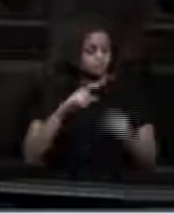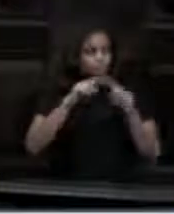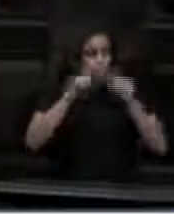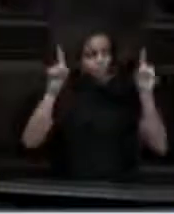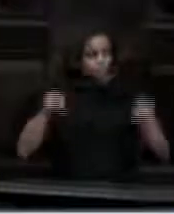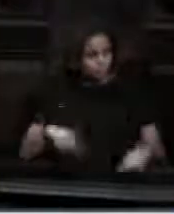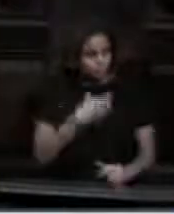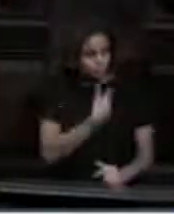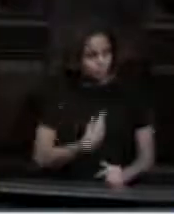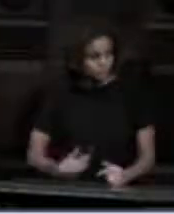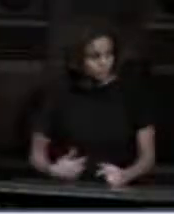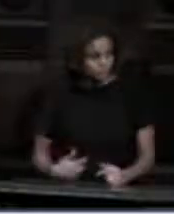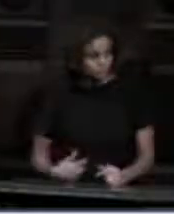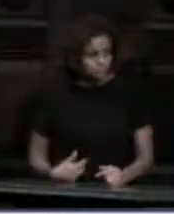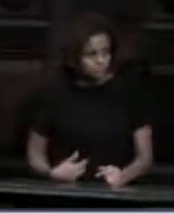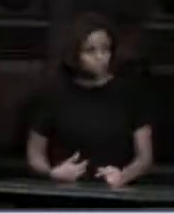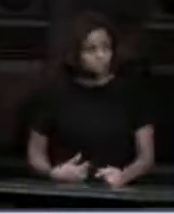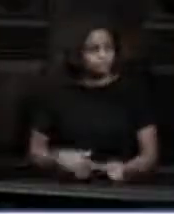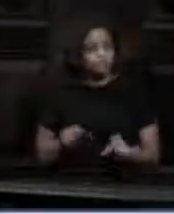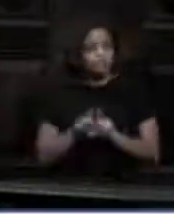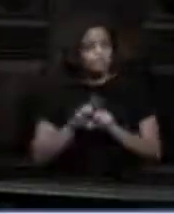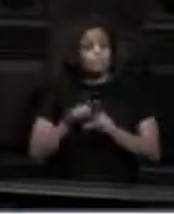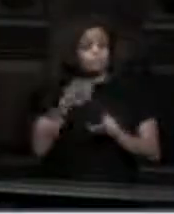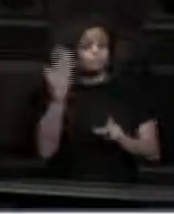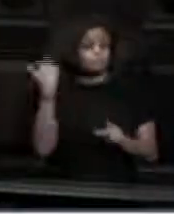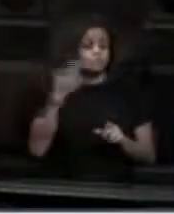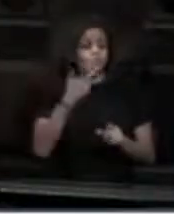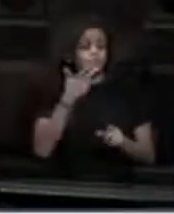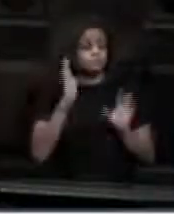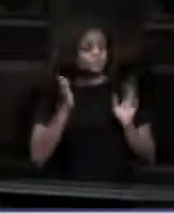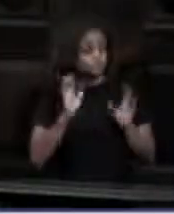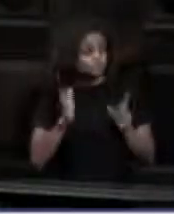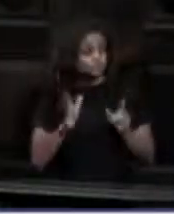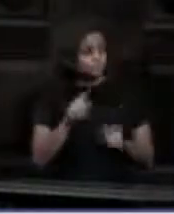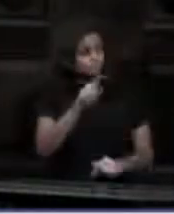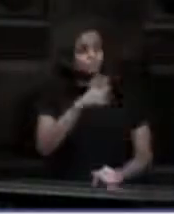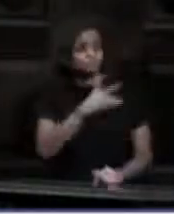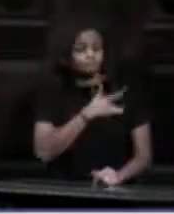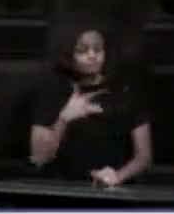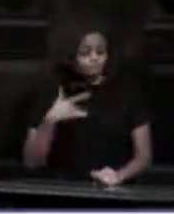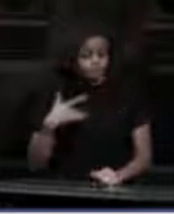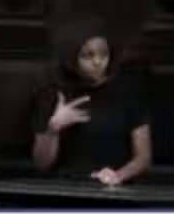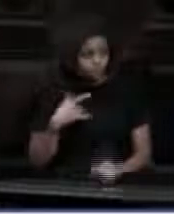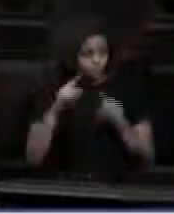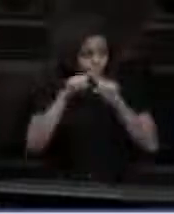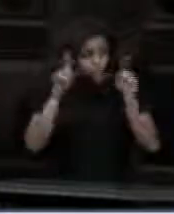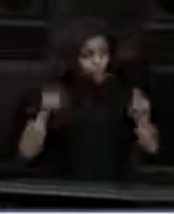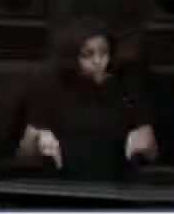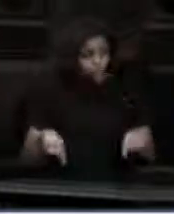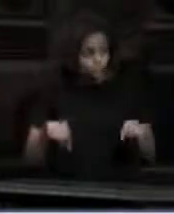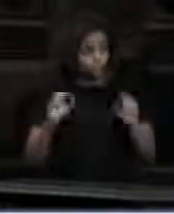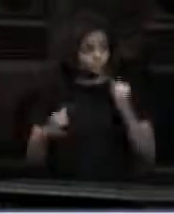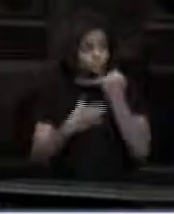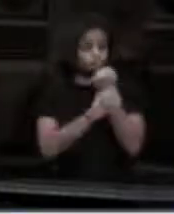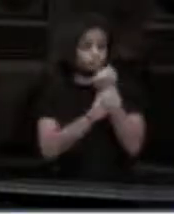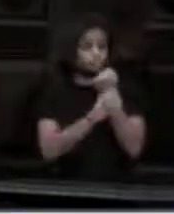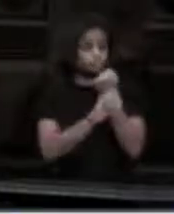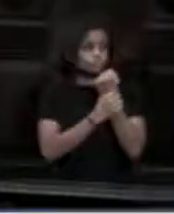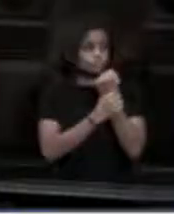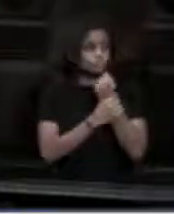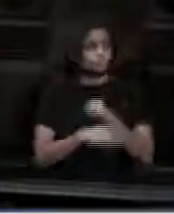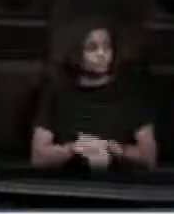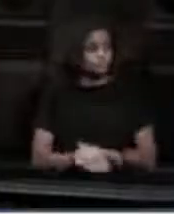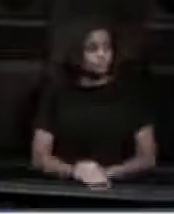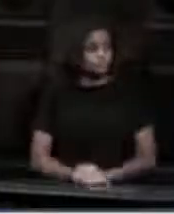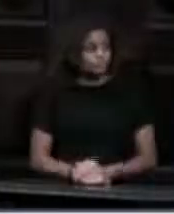debater a questão dos servidores da segurança pública. Eu quero voltar a eles. Não dá para a gente imaginar que os nossos servidores, os